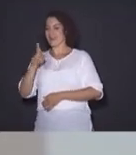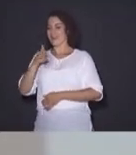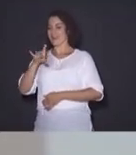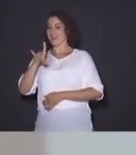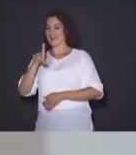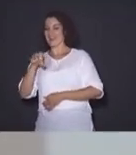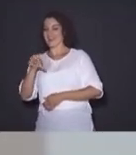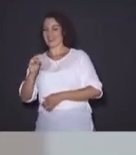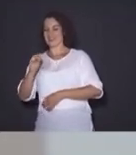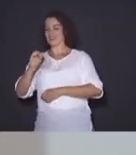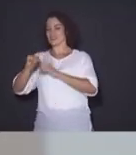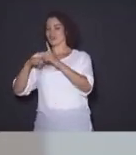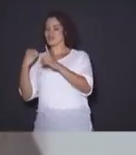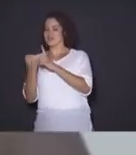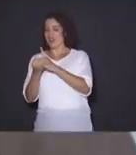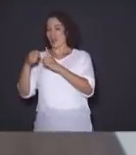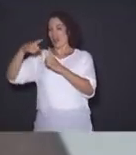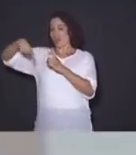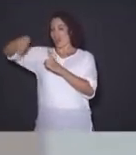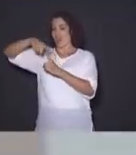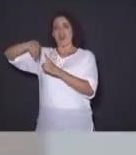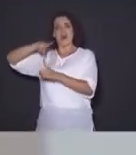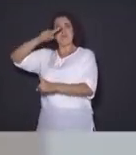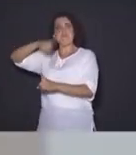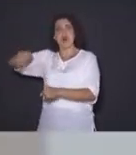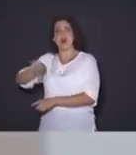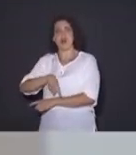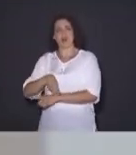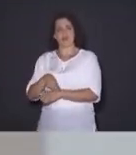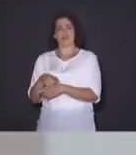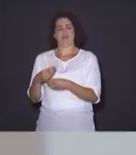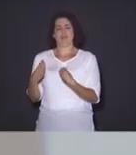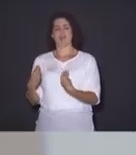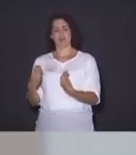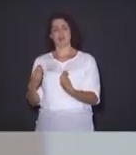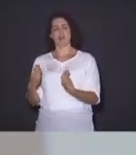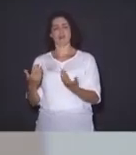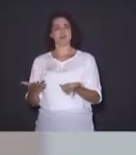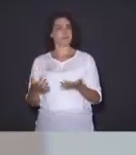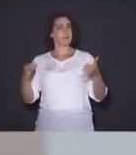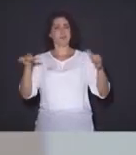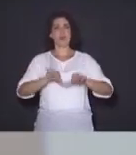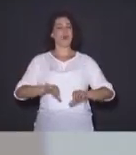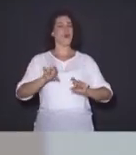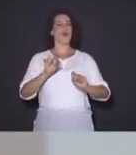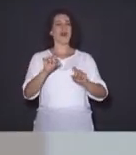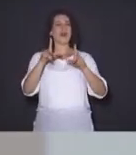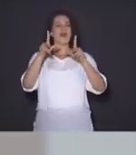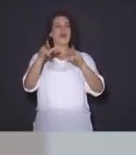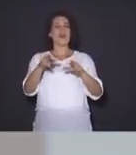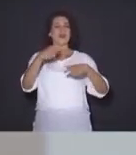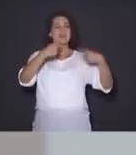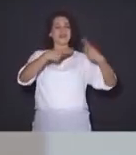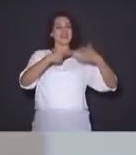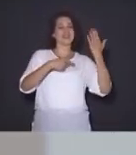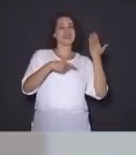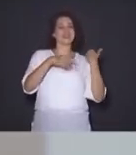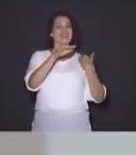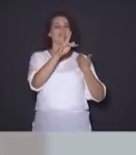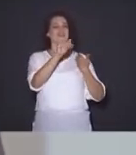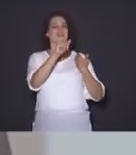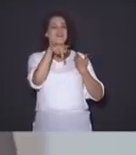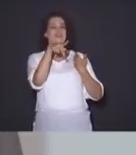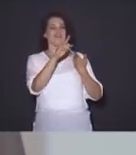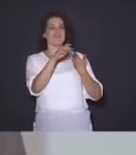proibido e o mais grave de tudo isso trazendo para aquela discussão anterior das fake news que o que mais